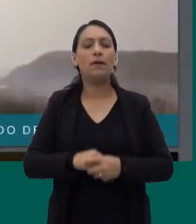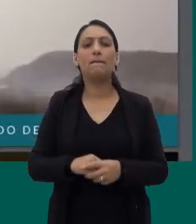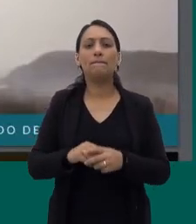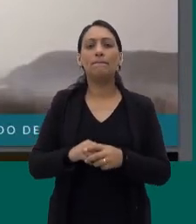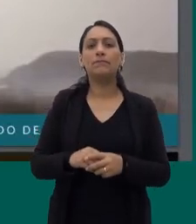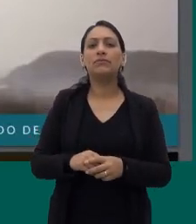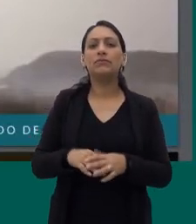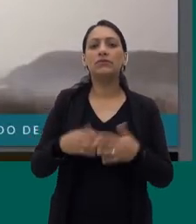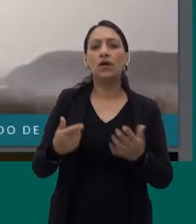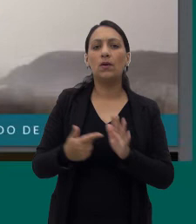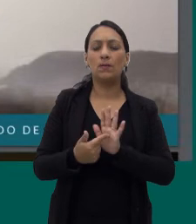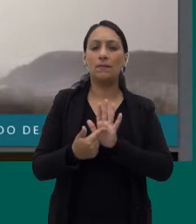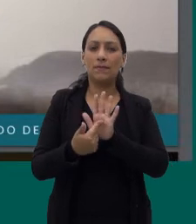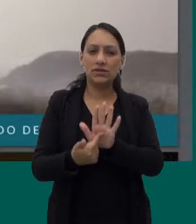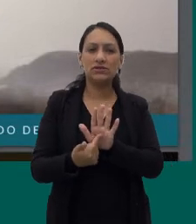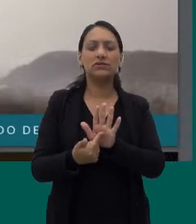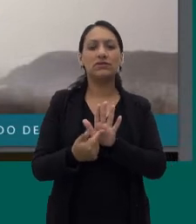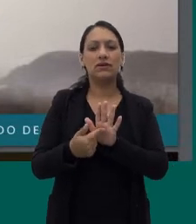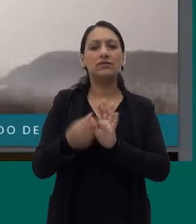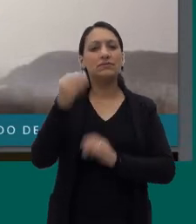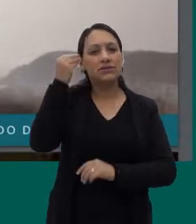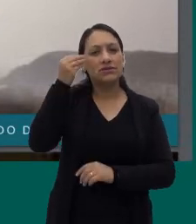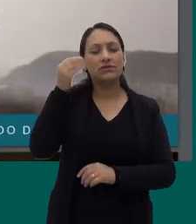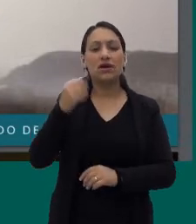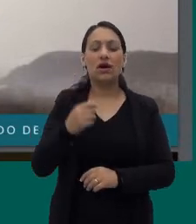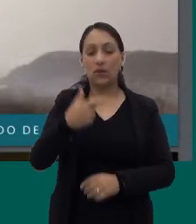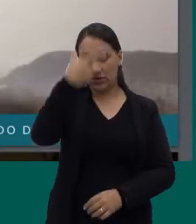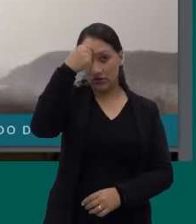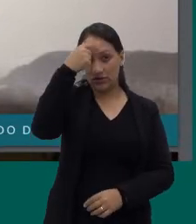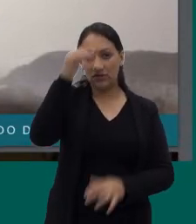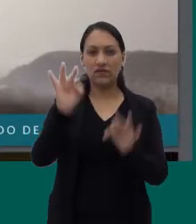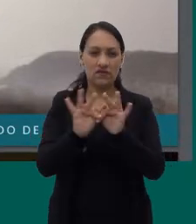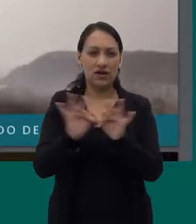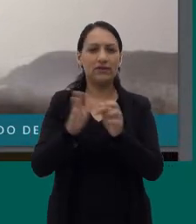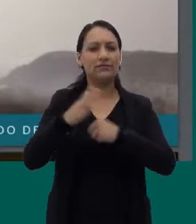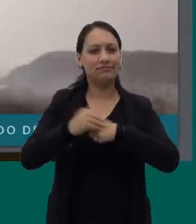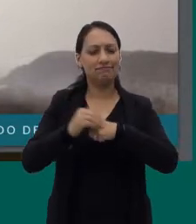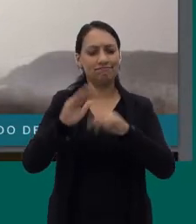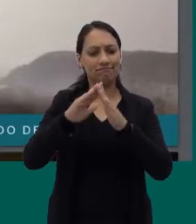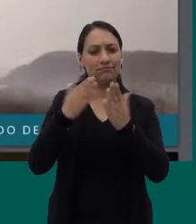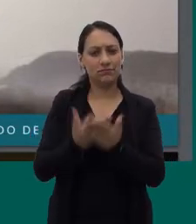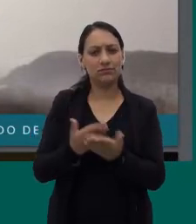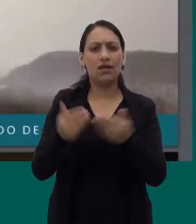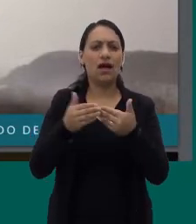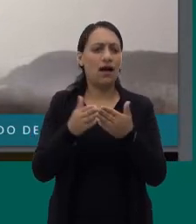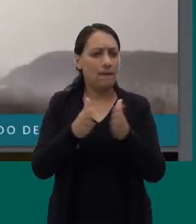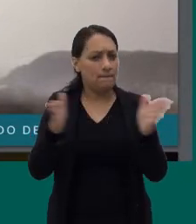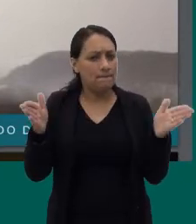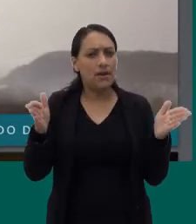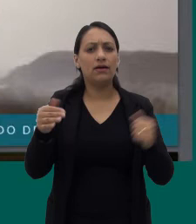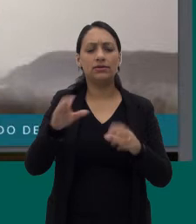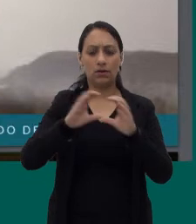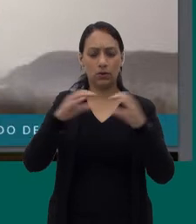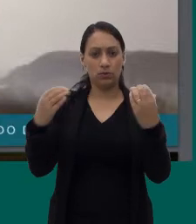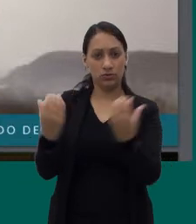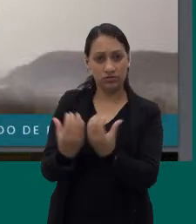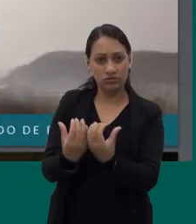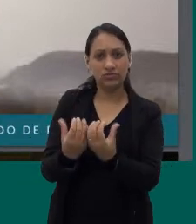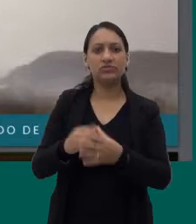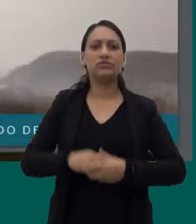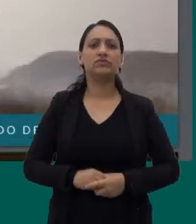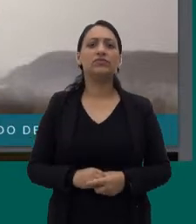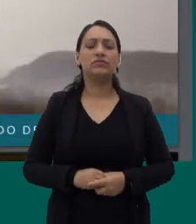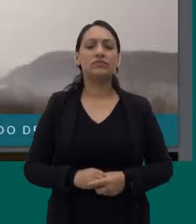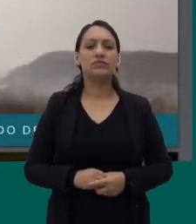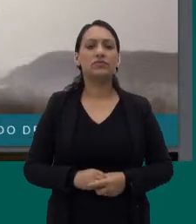CIP, aqui da Universidade Fevale, a nossa clínica escola. Então, a gente está aberto à comunidade. Estou precisando de uma escuta,